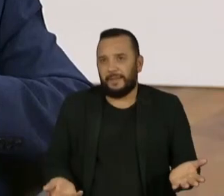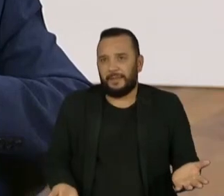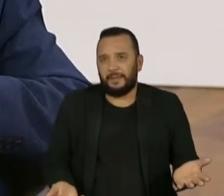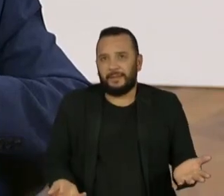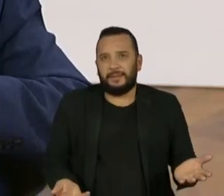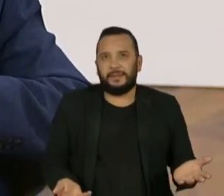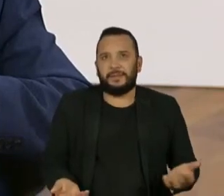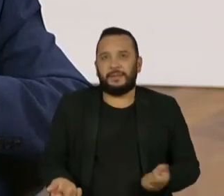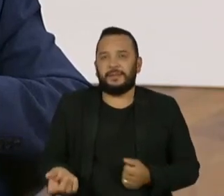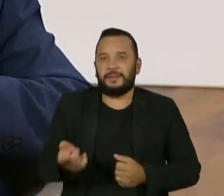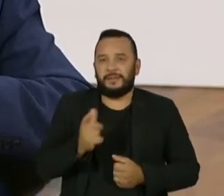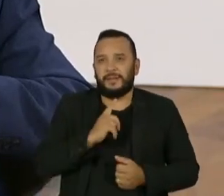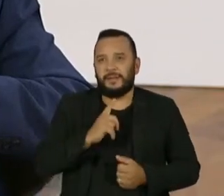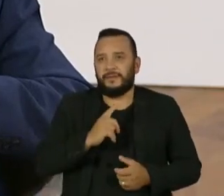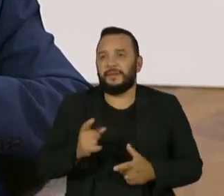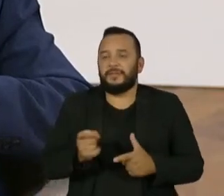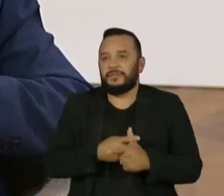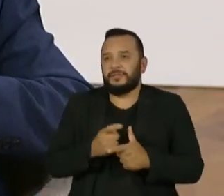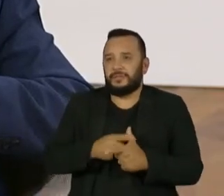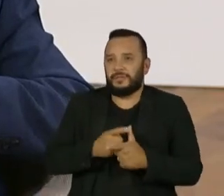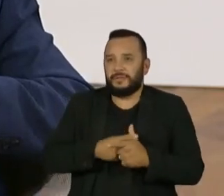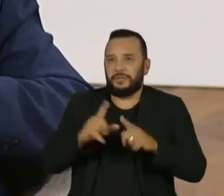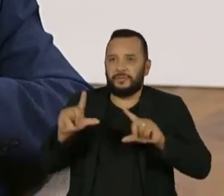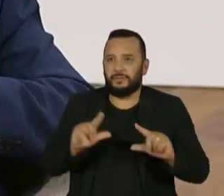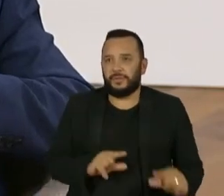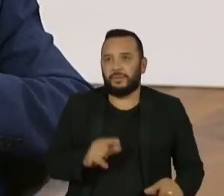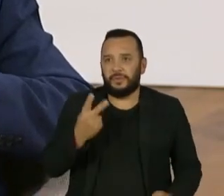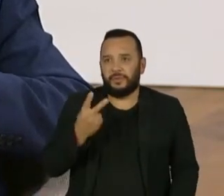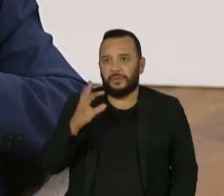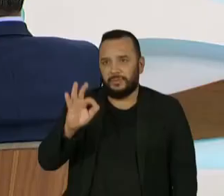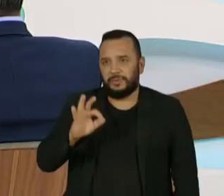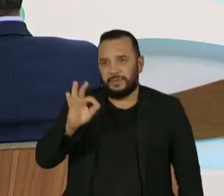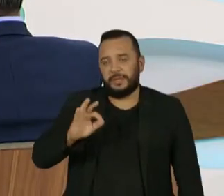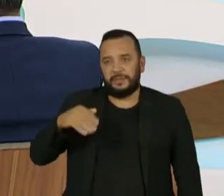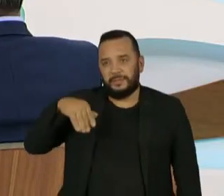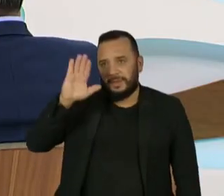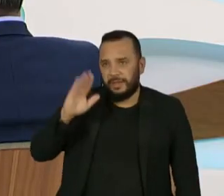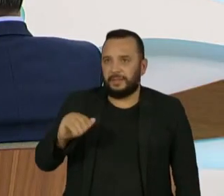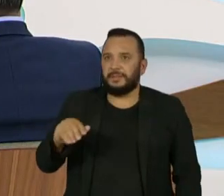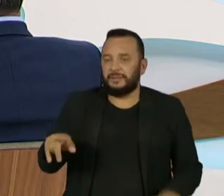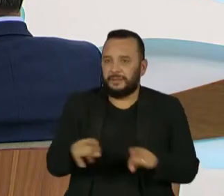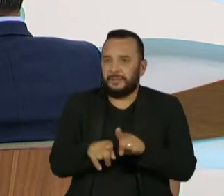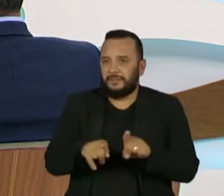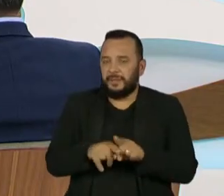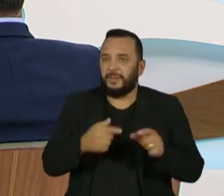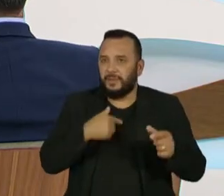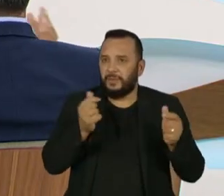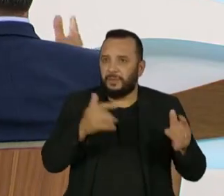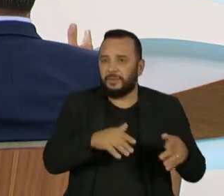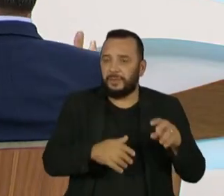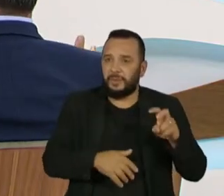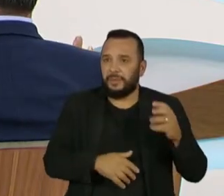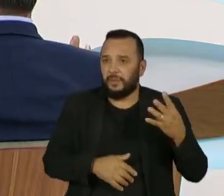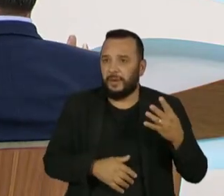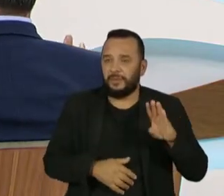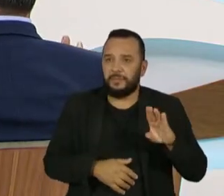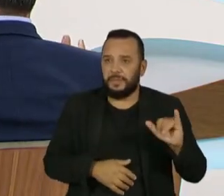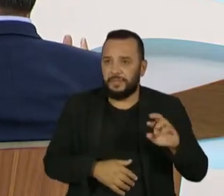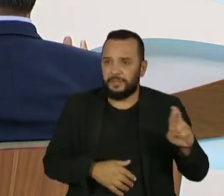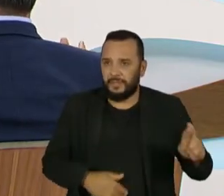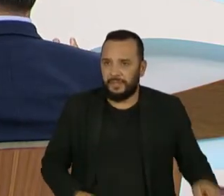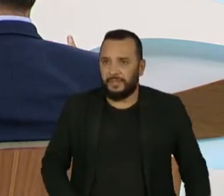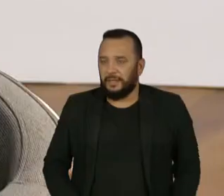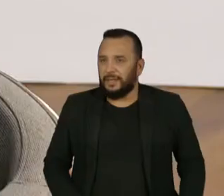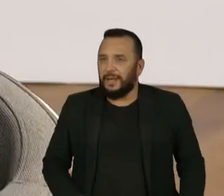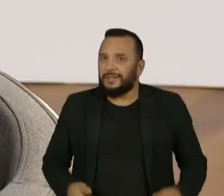nós tivemos uma diminuição da dívida pública de mais de 2% e um superávit de mais de 54 bilhões de reais. Aí nós vemos agora